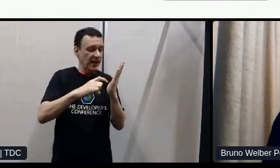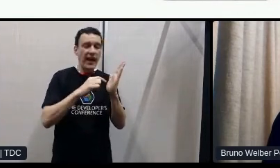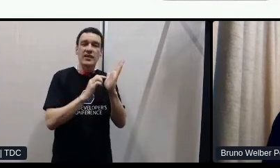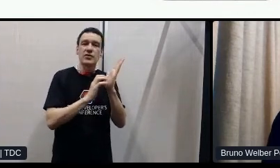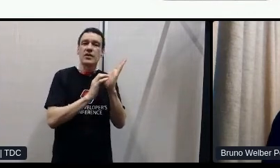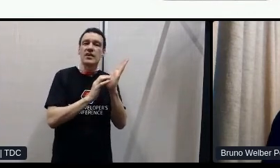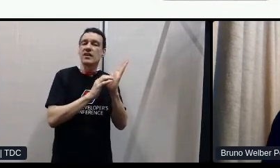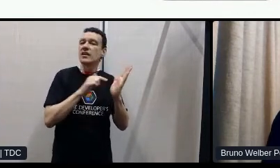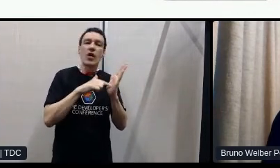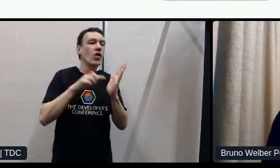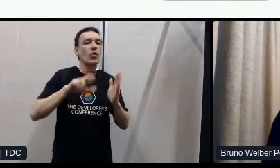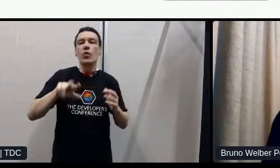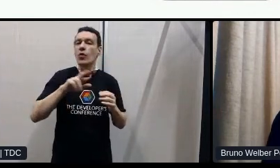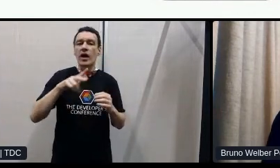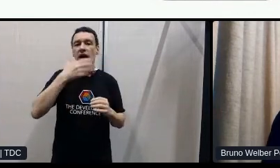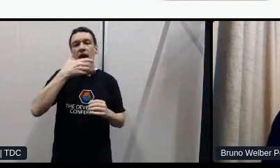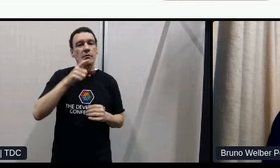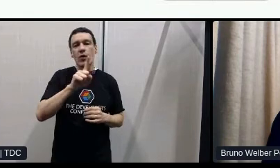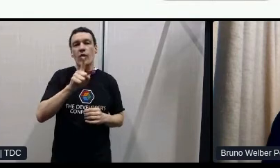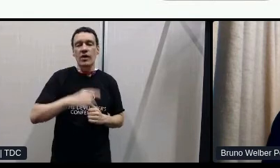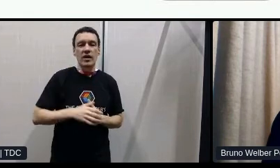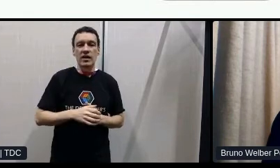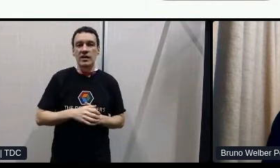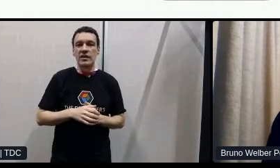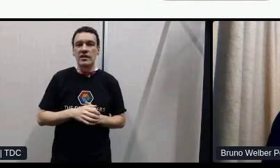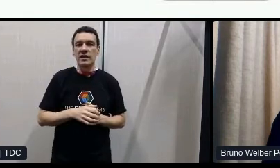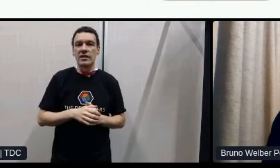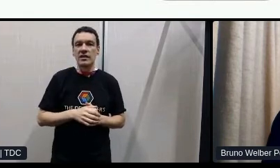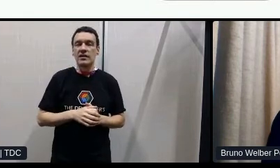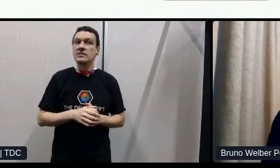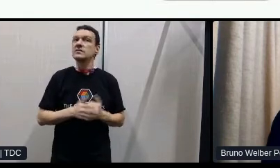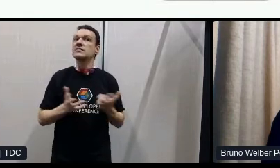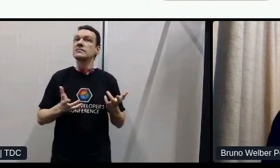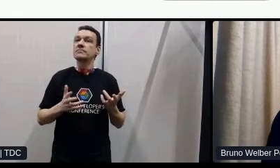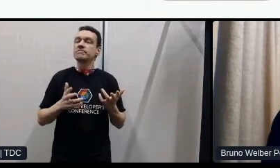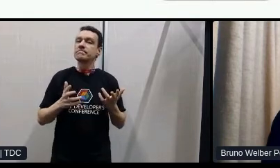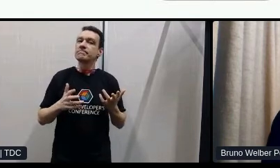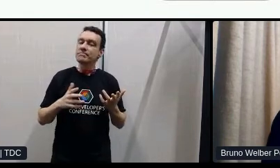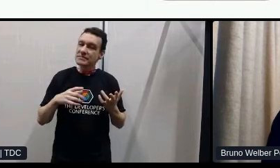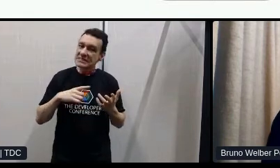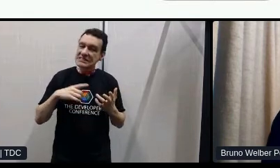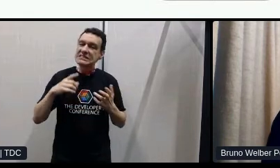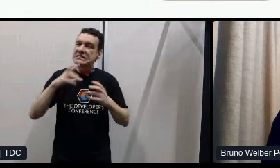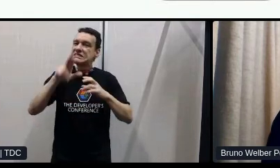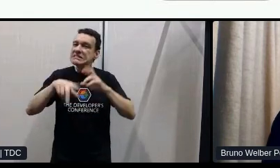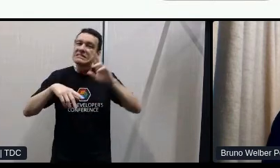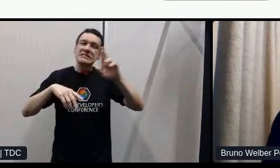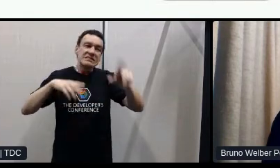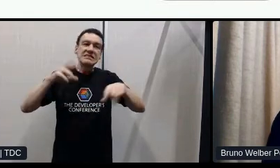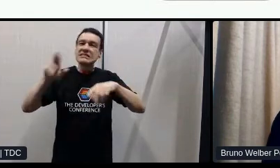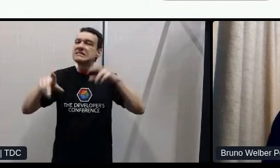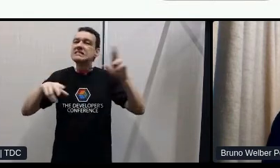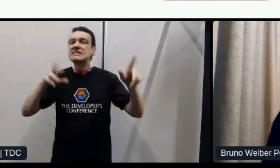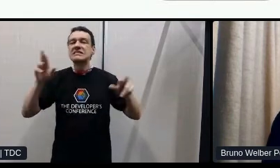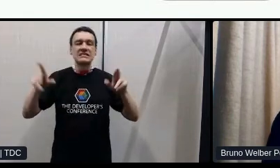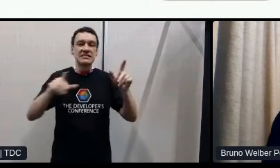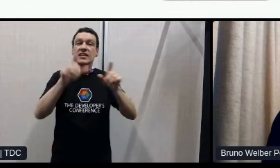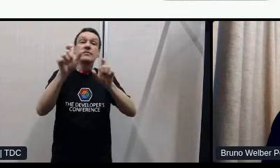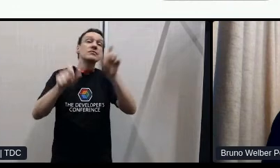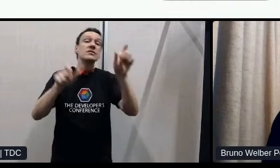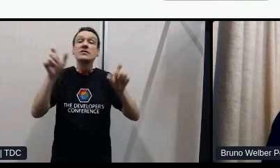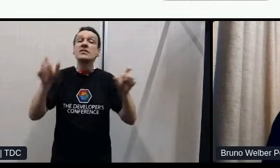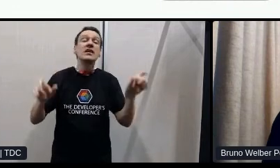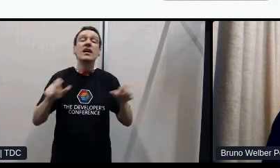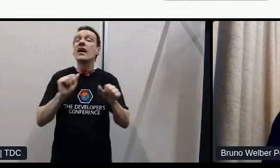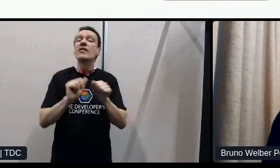existem? Então, por isso é sempre importante a gente se questionar, a gente buscar entender o que os usuários estão fazendo, entender o que que eles estão